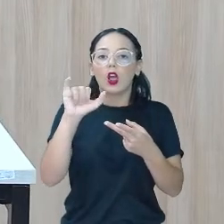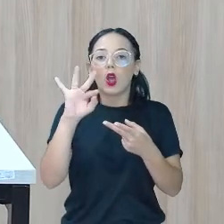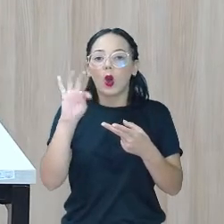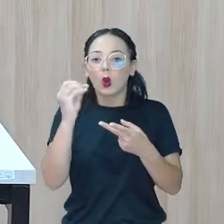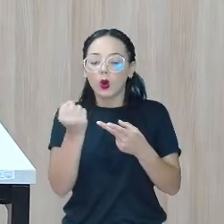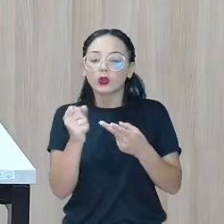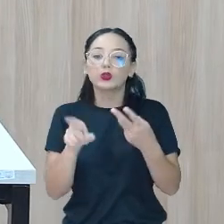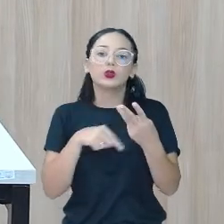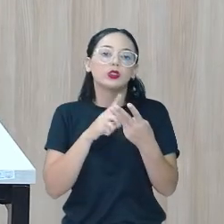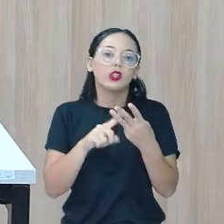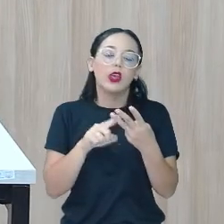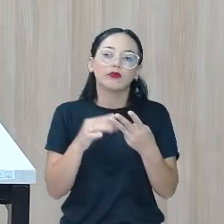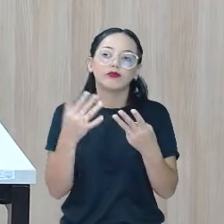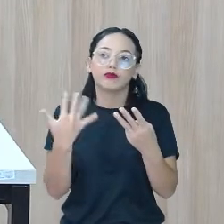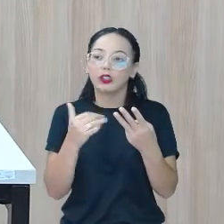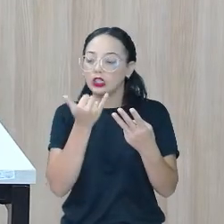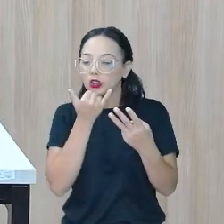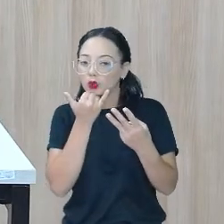vermelhos, por